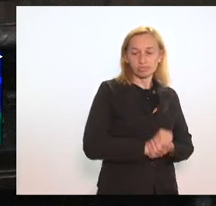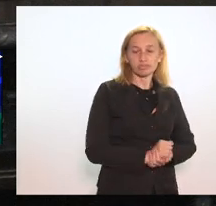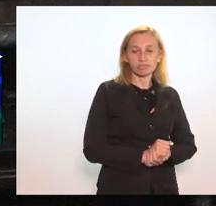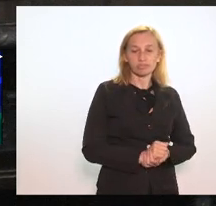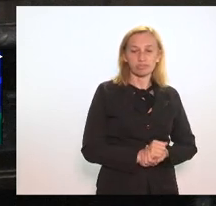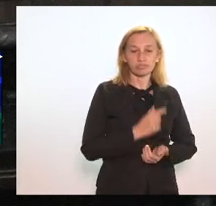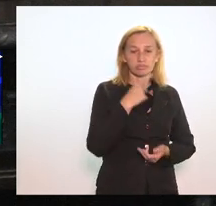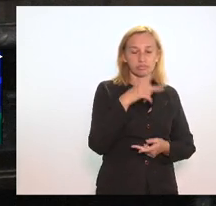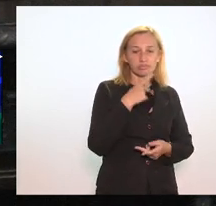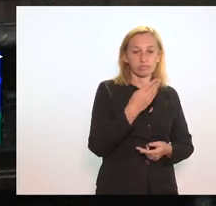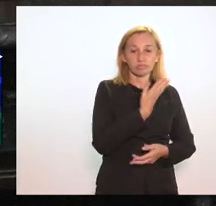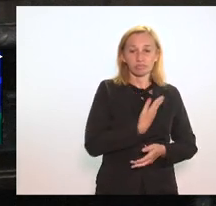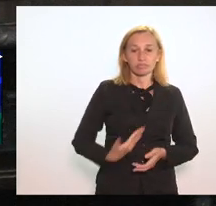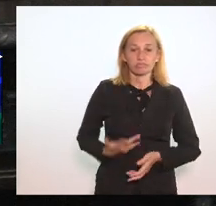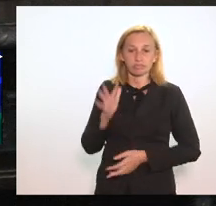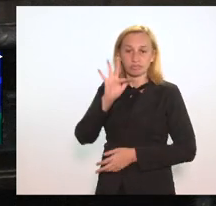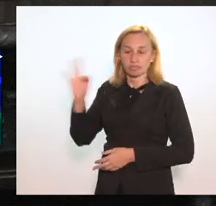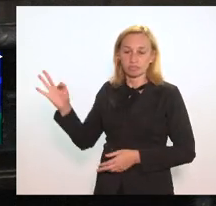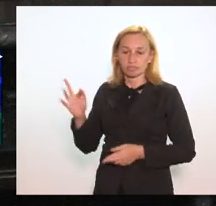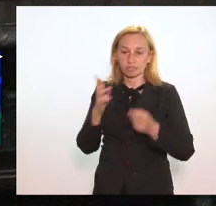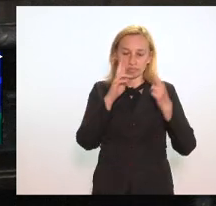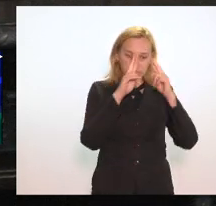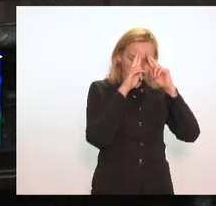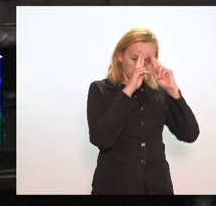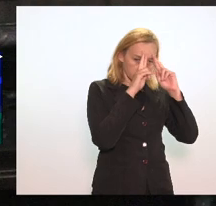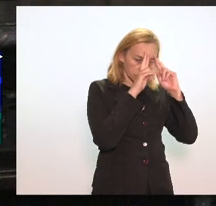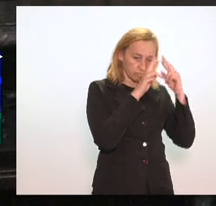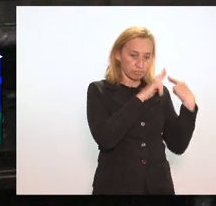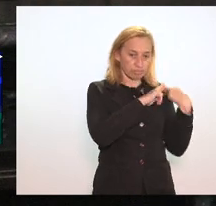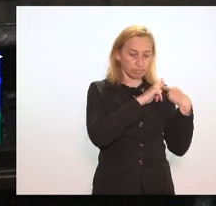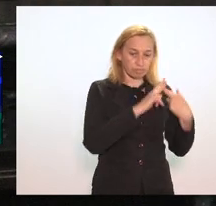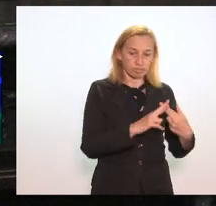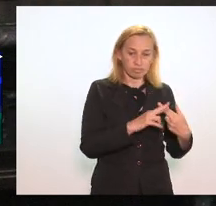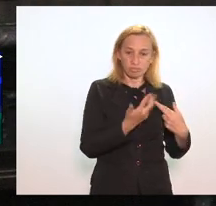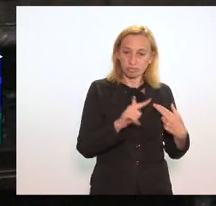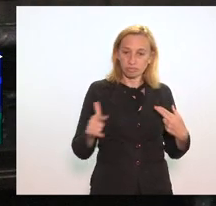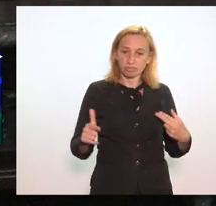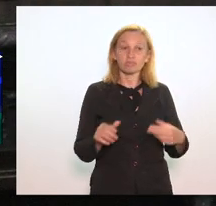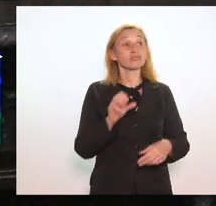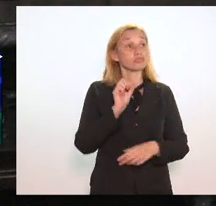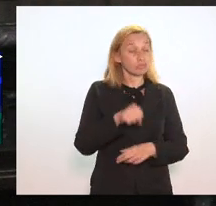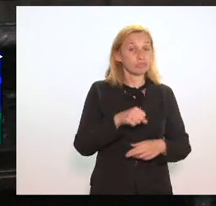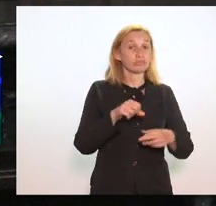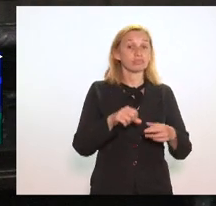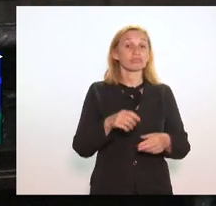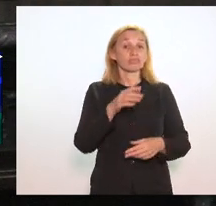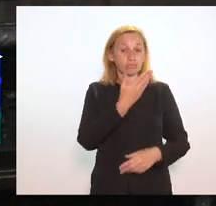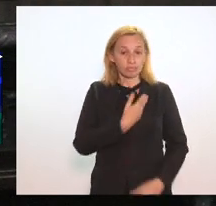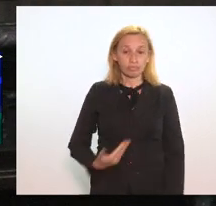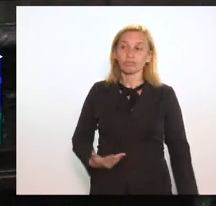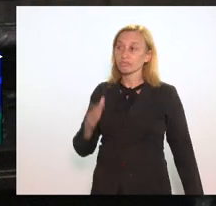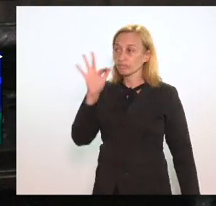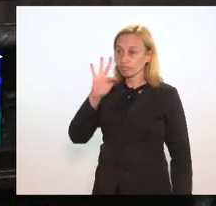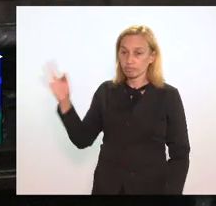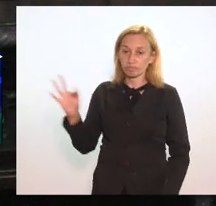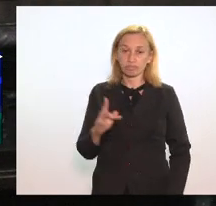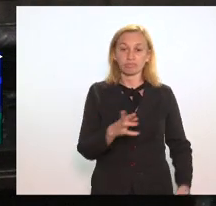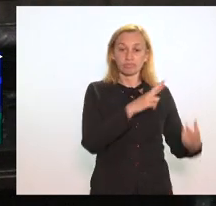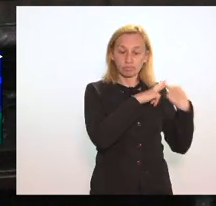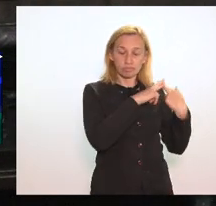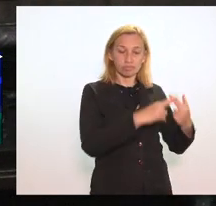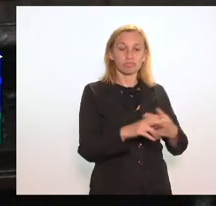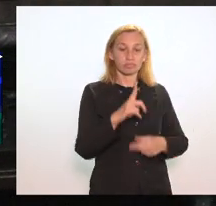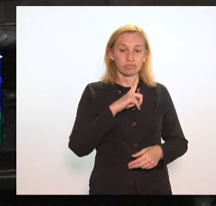que o governo federal não tem barriga você amizade nenhuma tem a sua responsabilidade sim e essa decisão do supremo